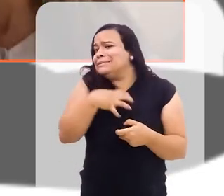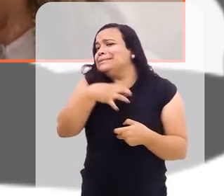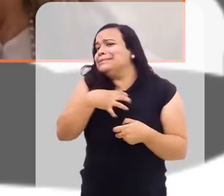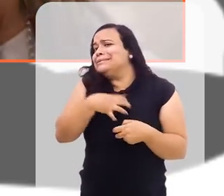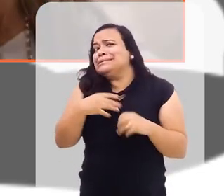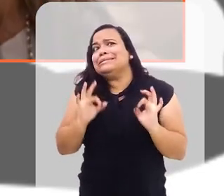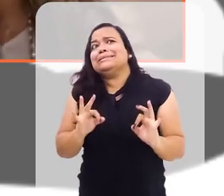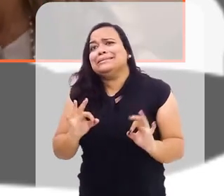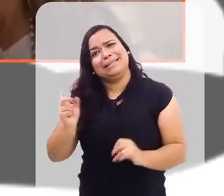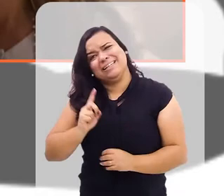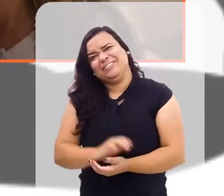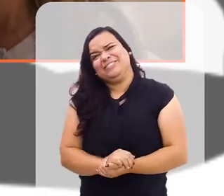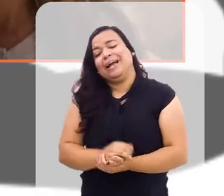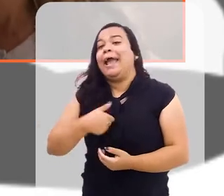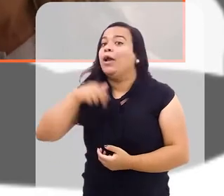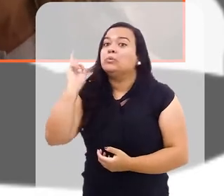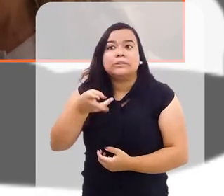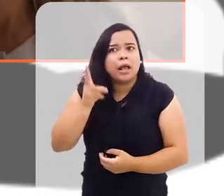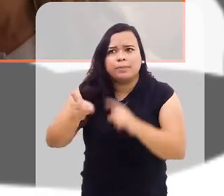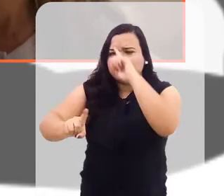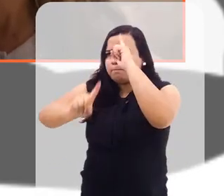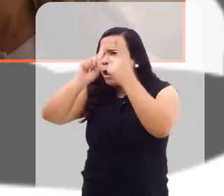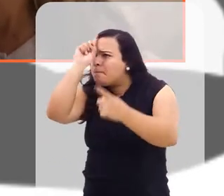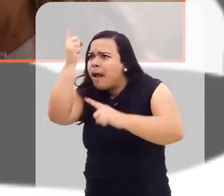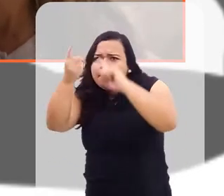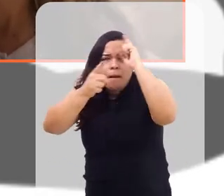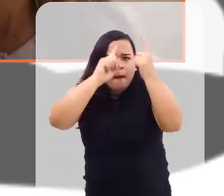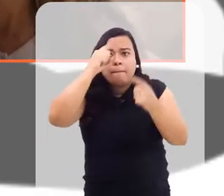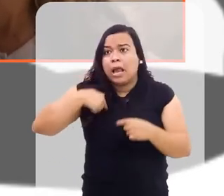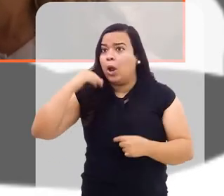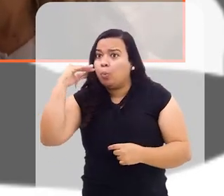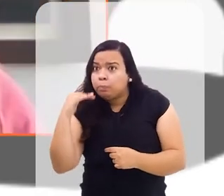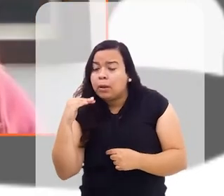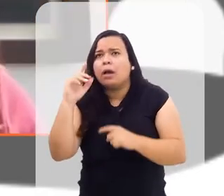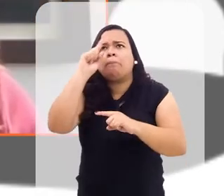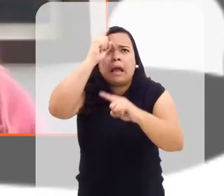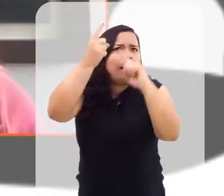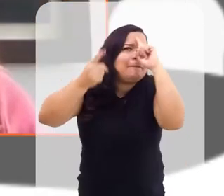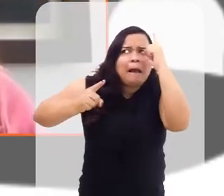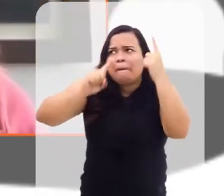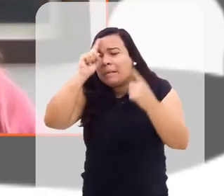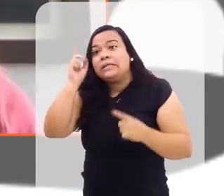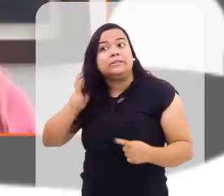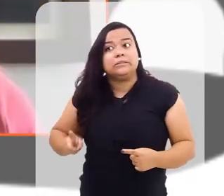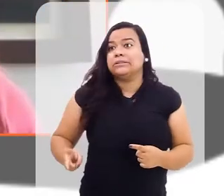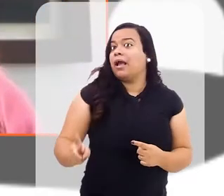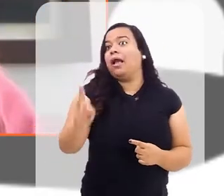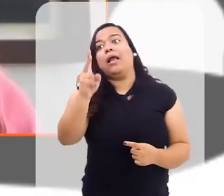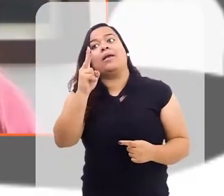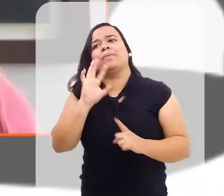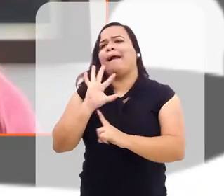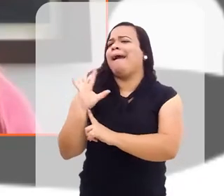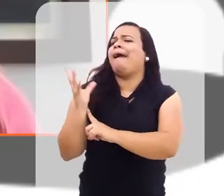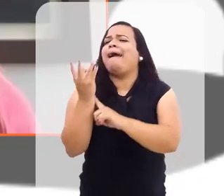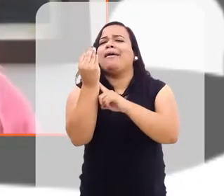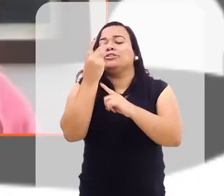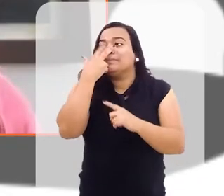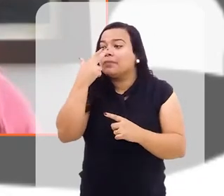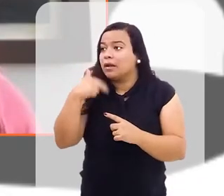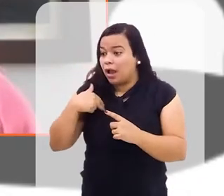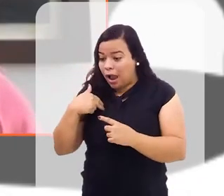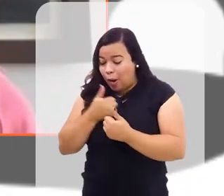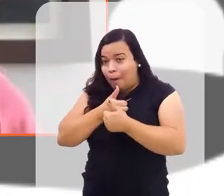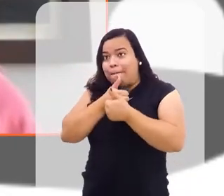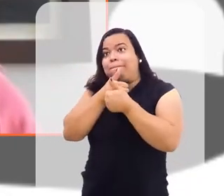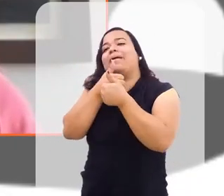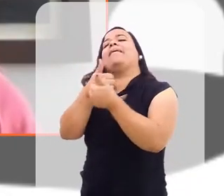né? Eu sempre fui muito criativa desde pequena, né? E sim, a arte me acompanhou depois